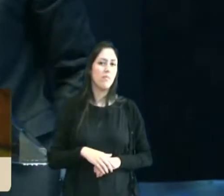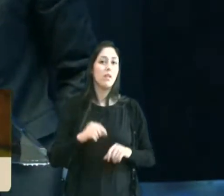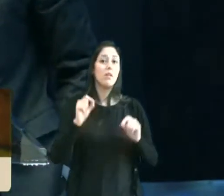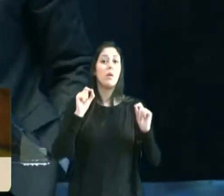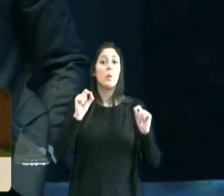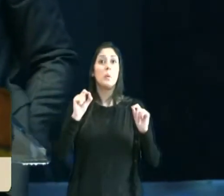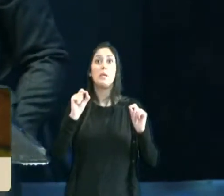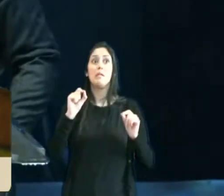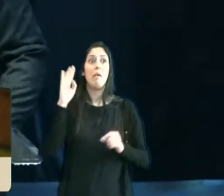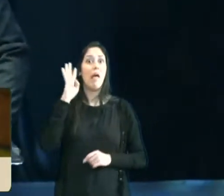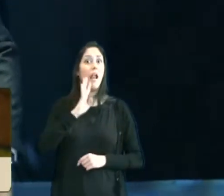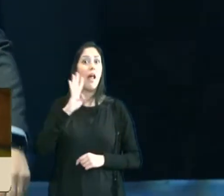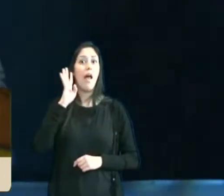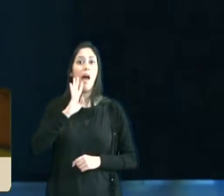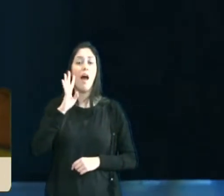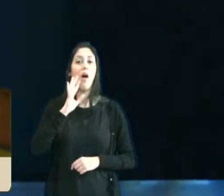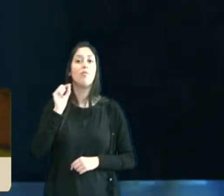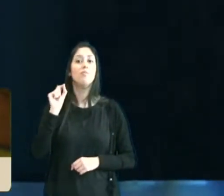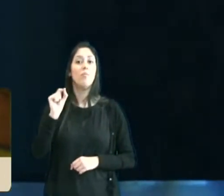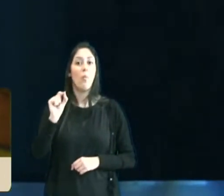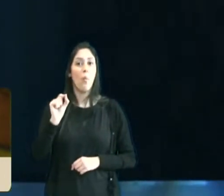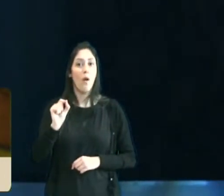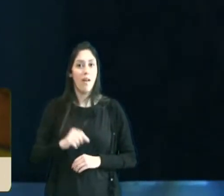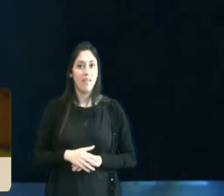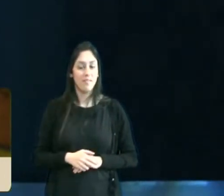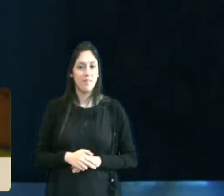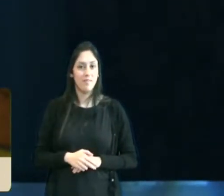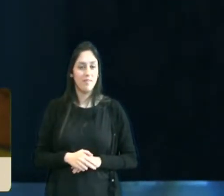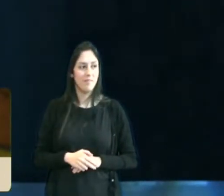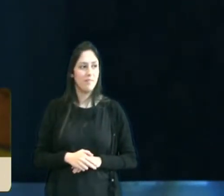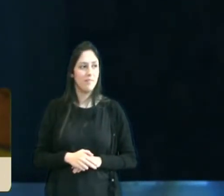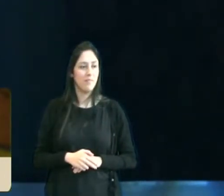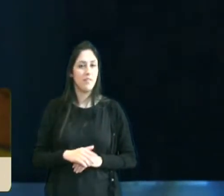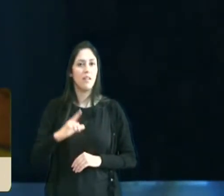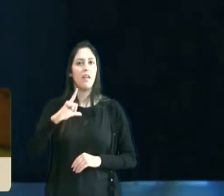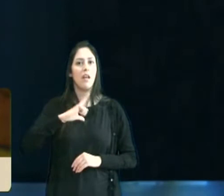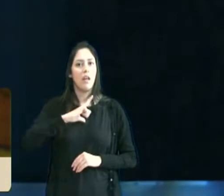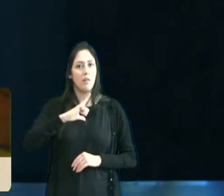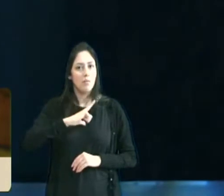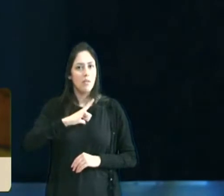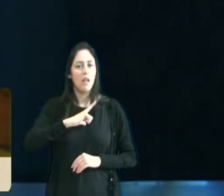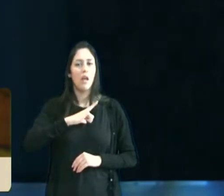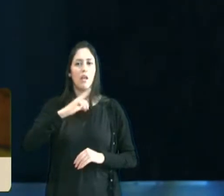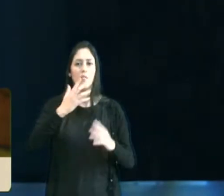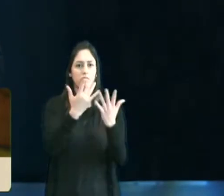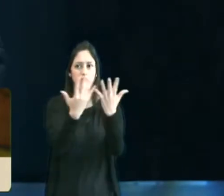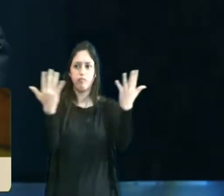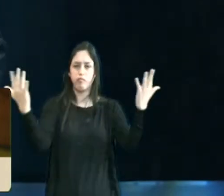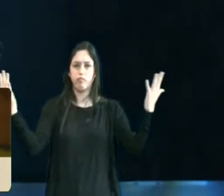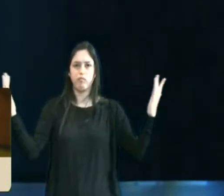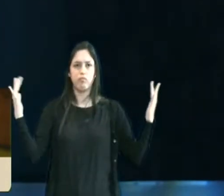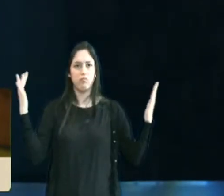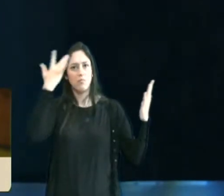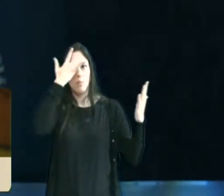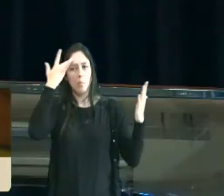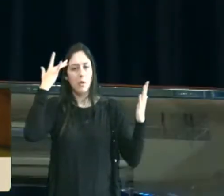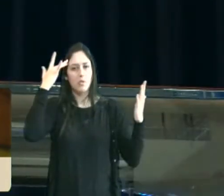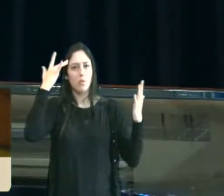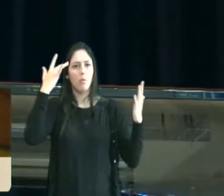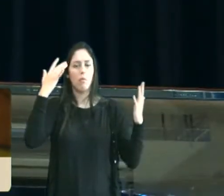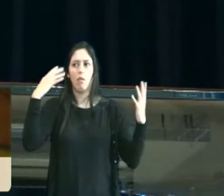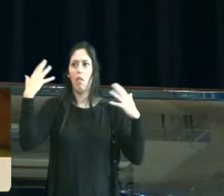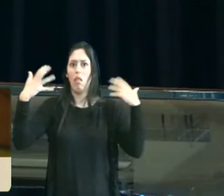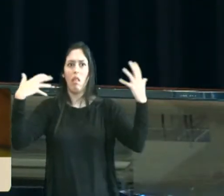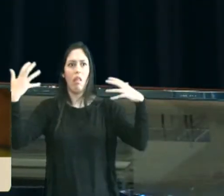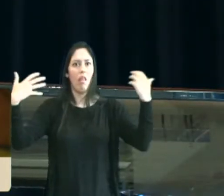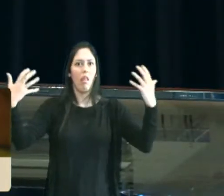impressionante? A multidão também representa alvoroço e desespero.